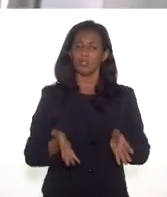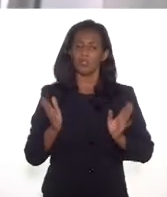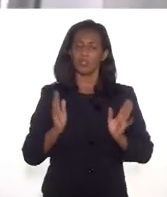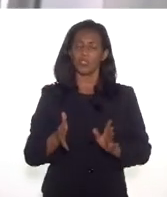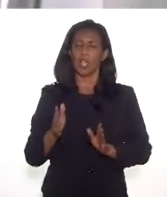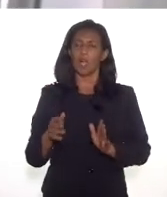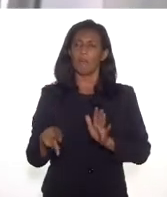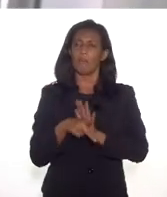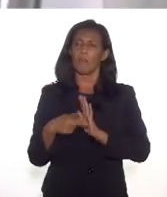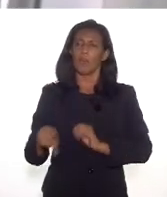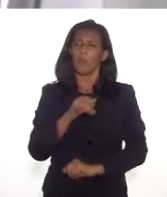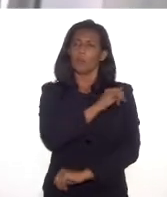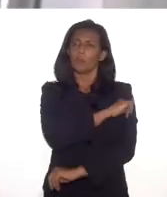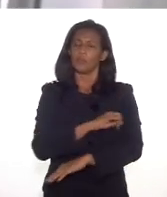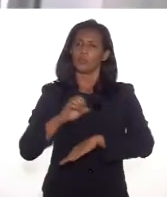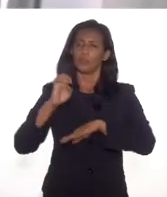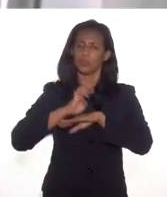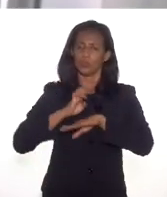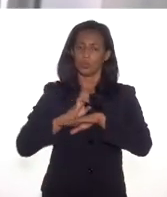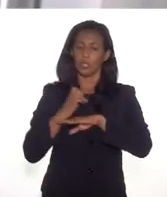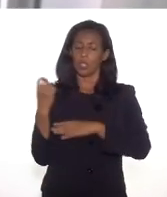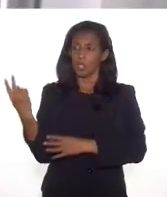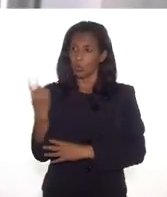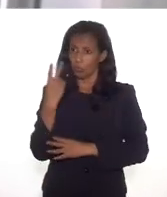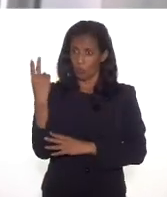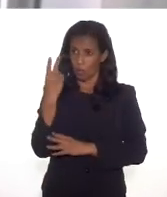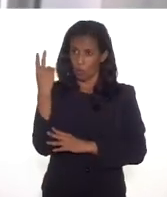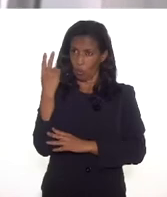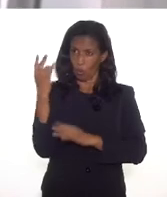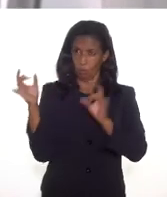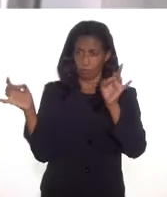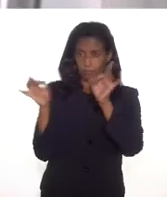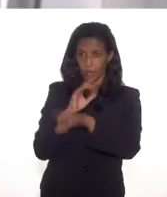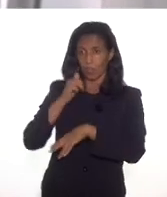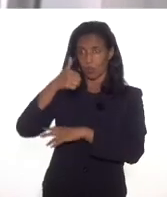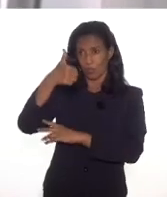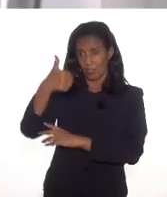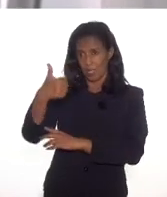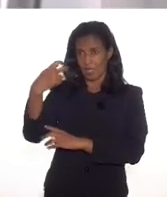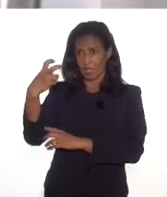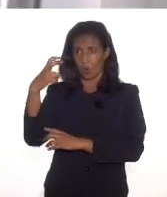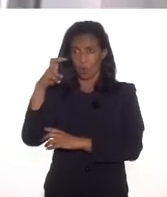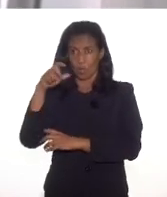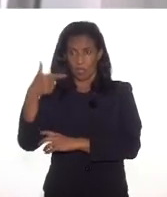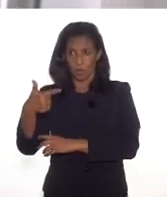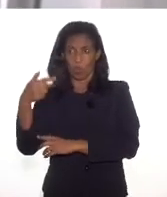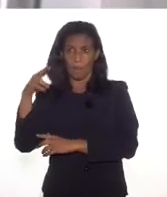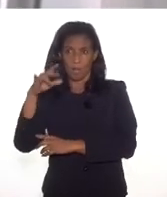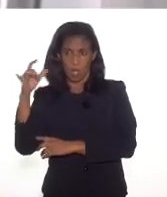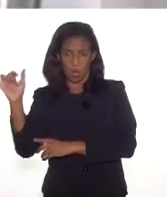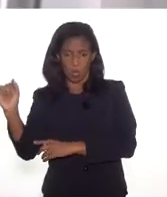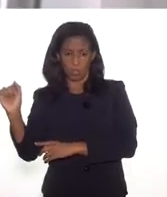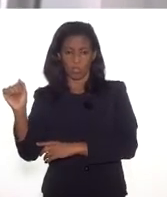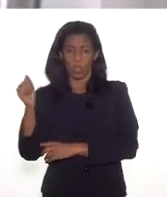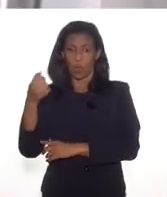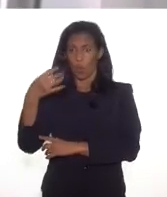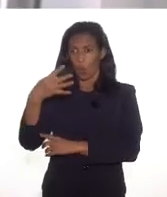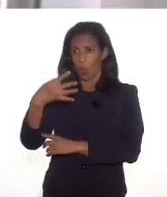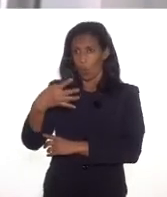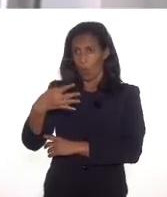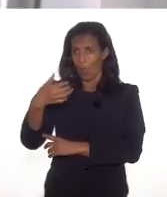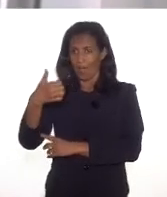do Rio de Janeiro. E tem mais, dos valores indisponíveis, dos 152 milhões indisponíveis, 41 milhões já